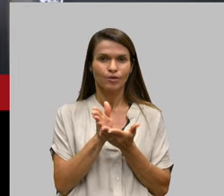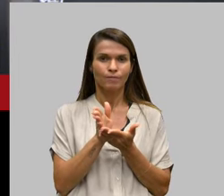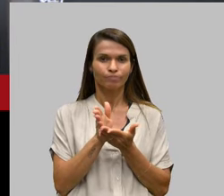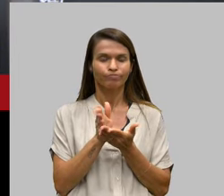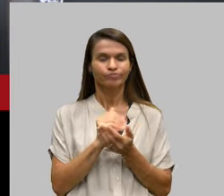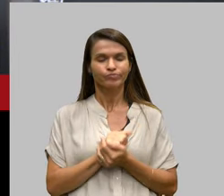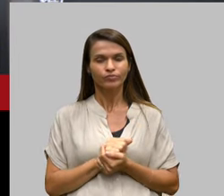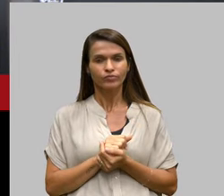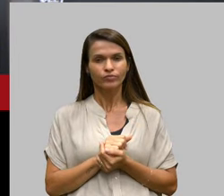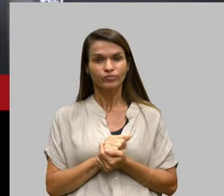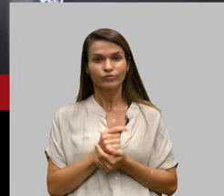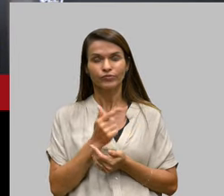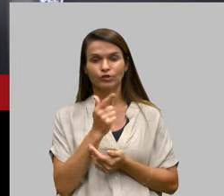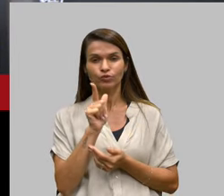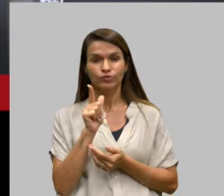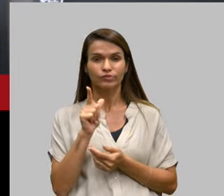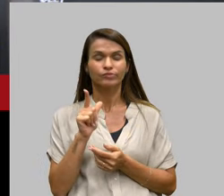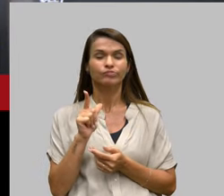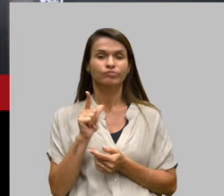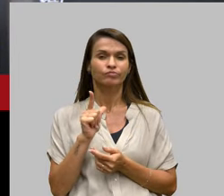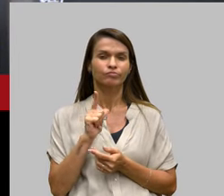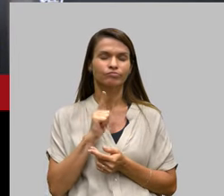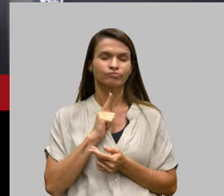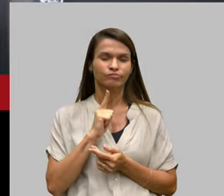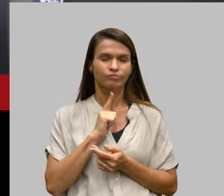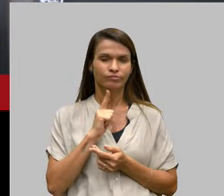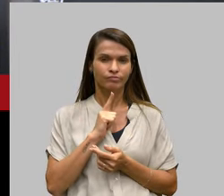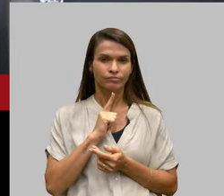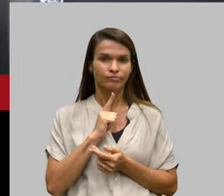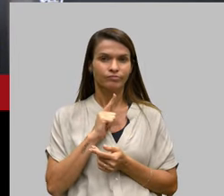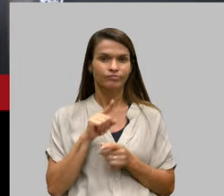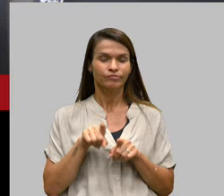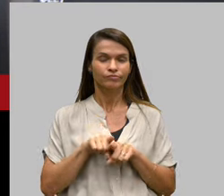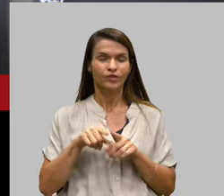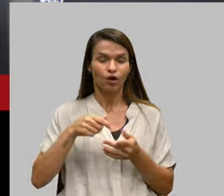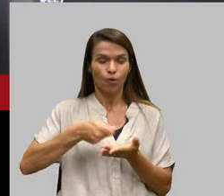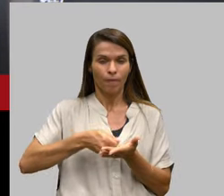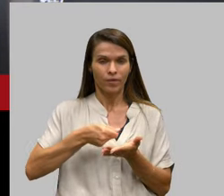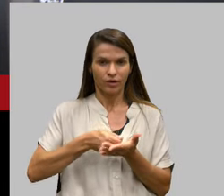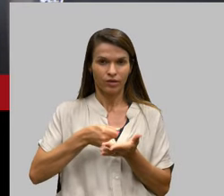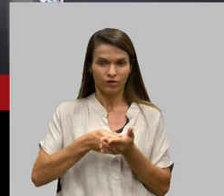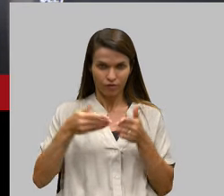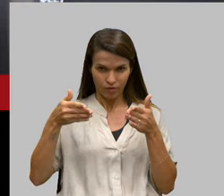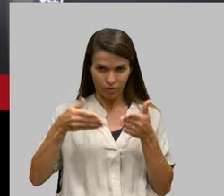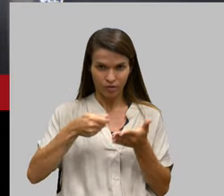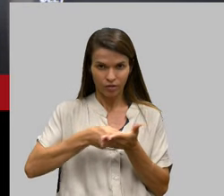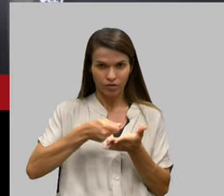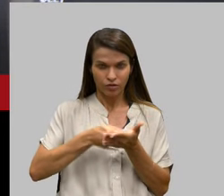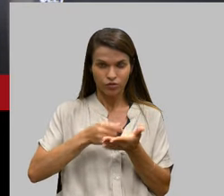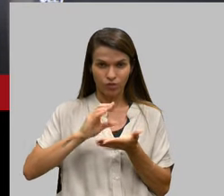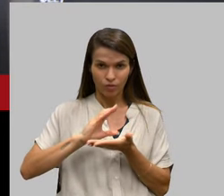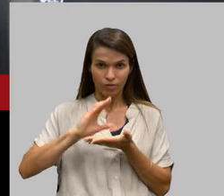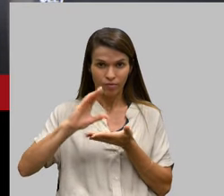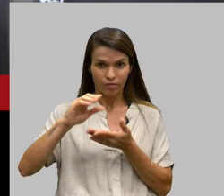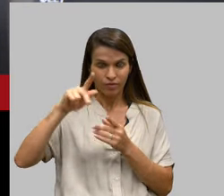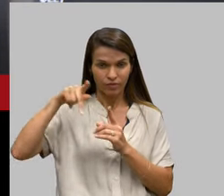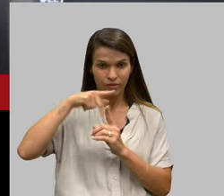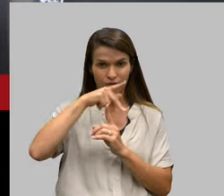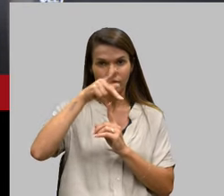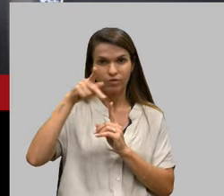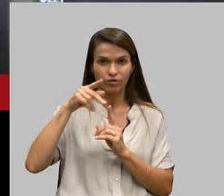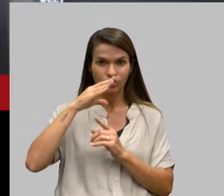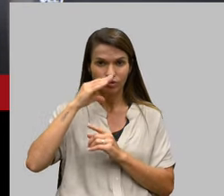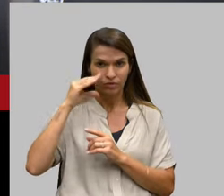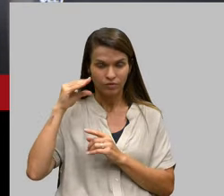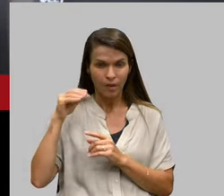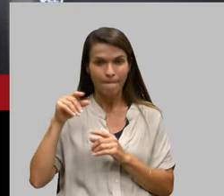isso há sempre uma nuance que eles trabalham da obrigatoriedade só da contribuição previdenciária do Servidor mais